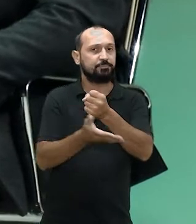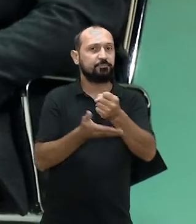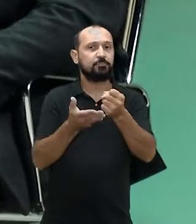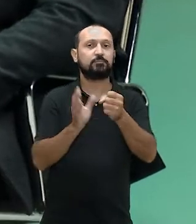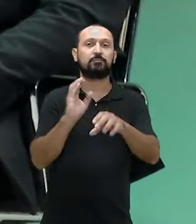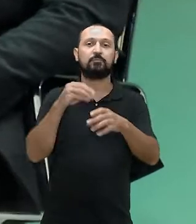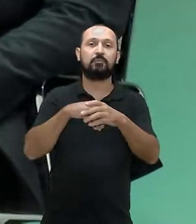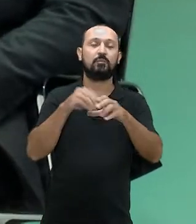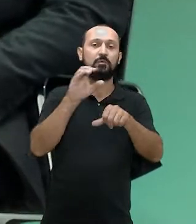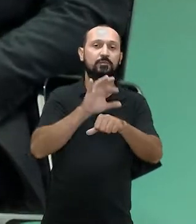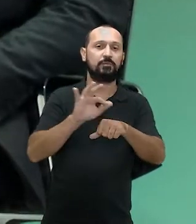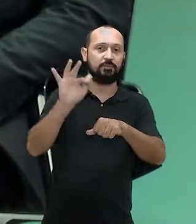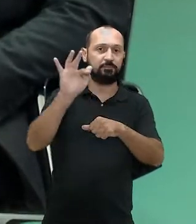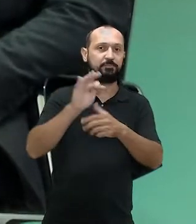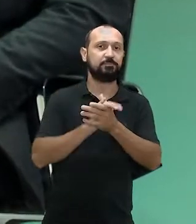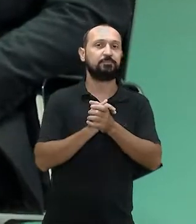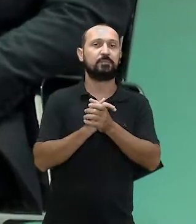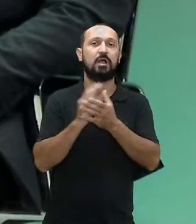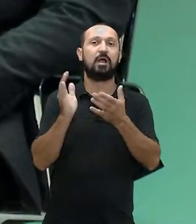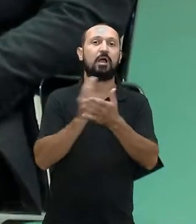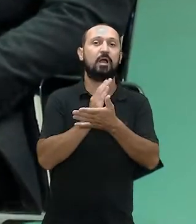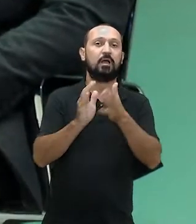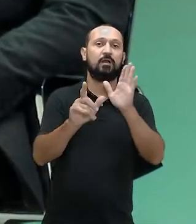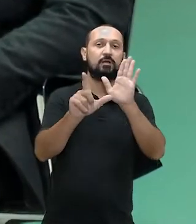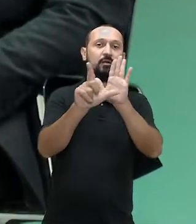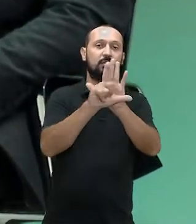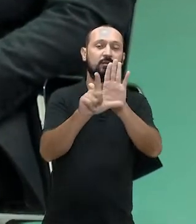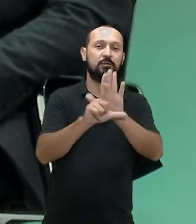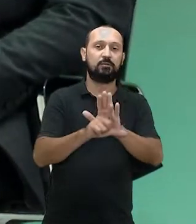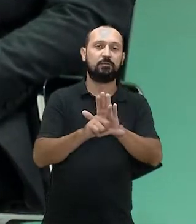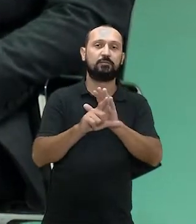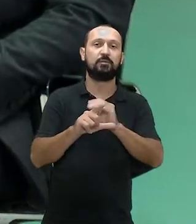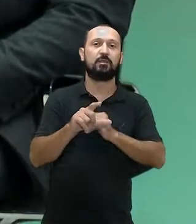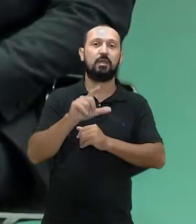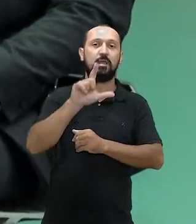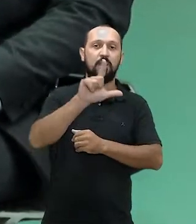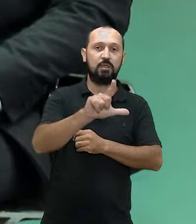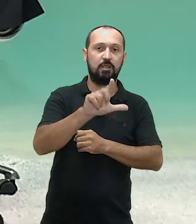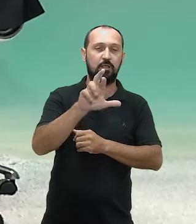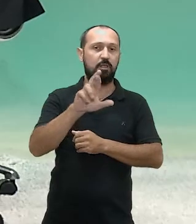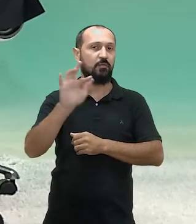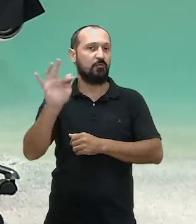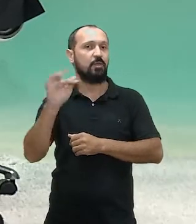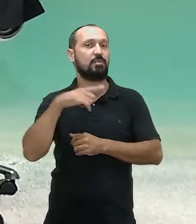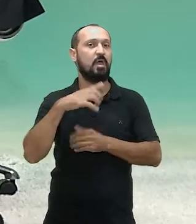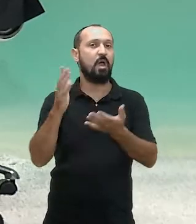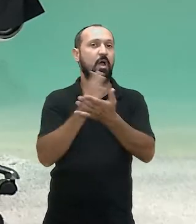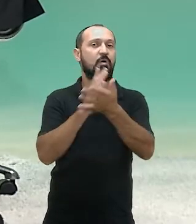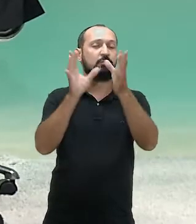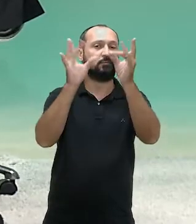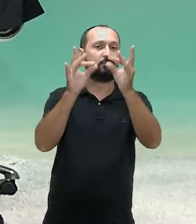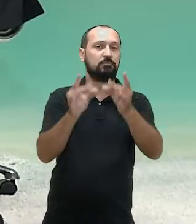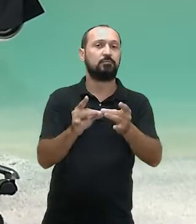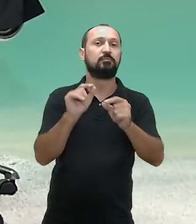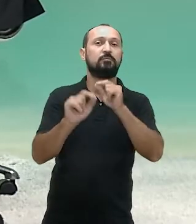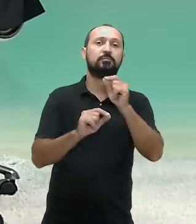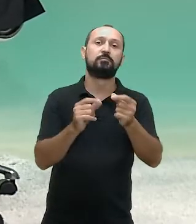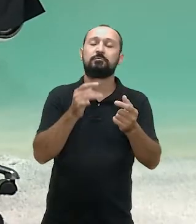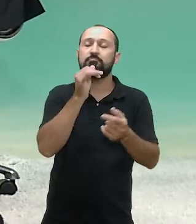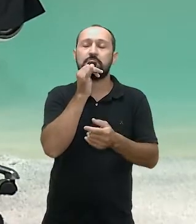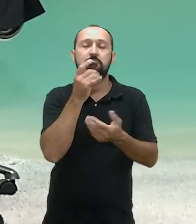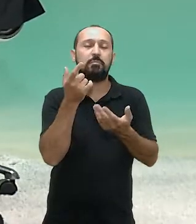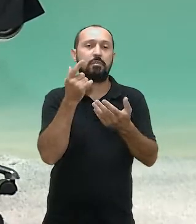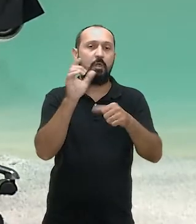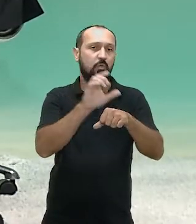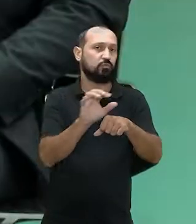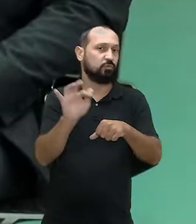é previsto na Constituição. Algumas leis, como a LRF, prevê uns detalhes adicionais